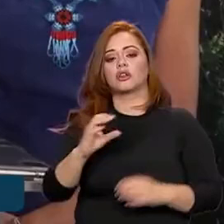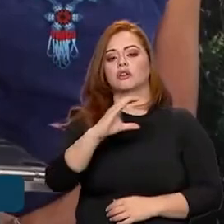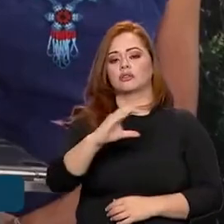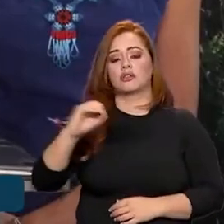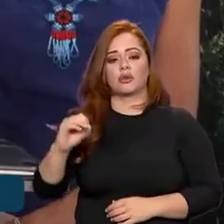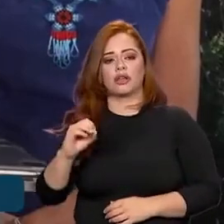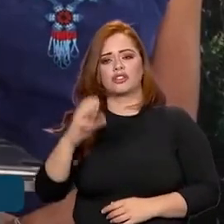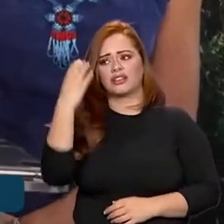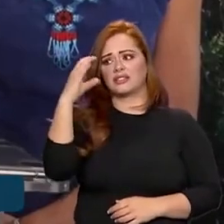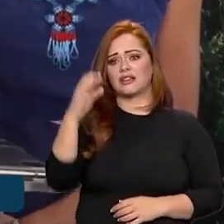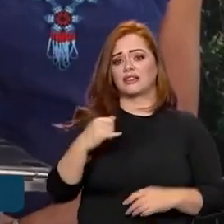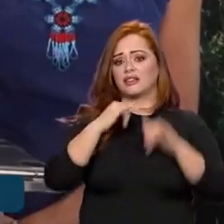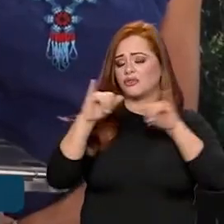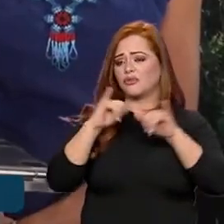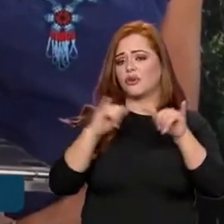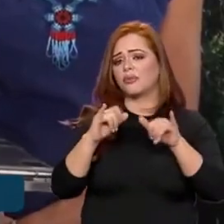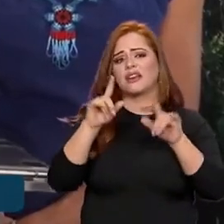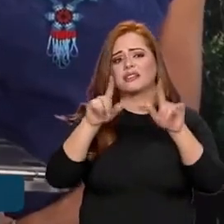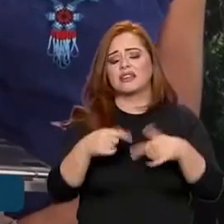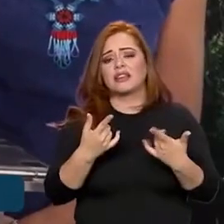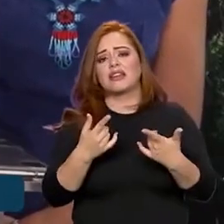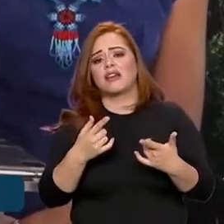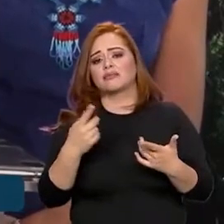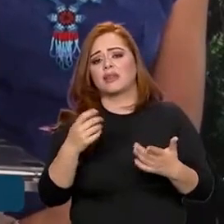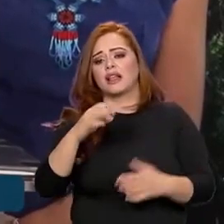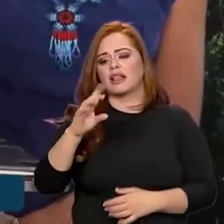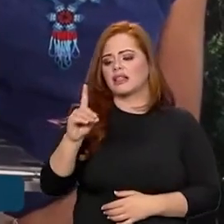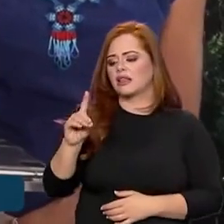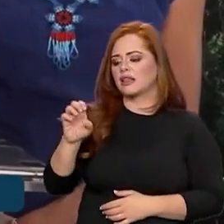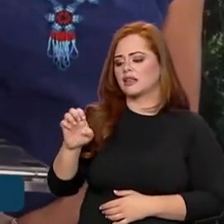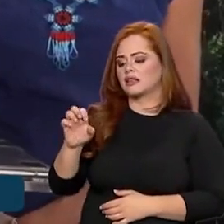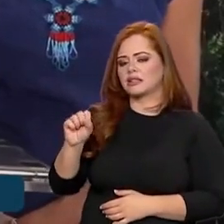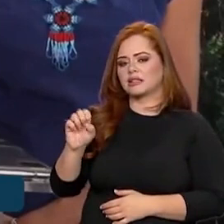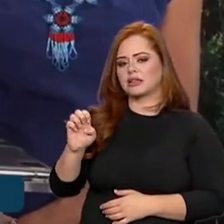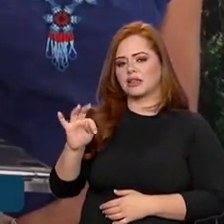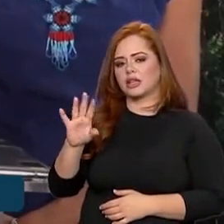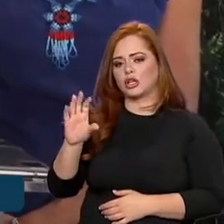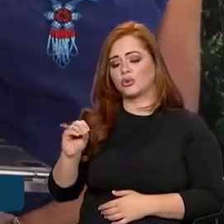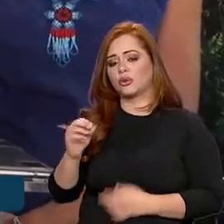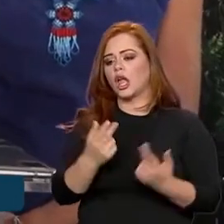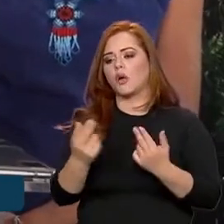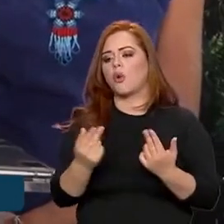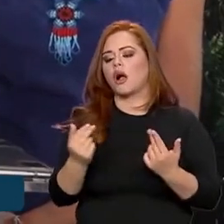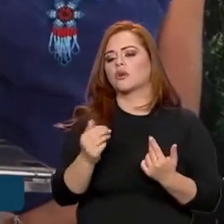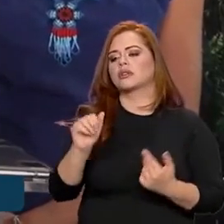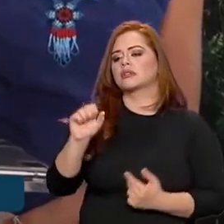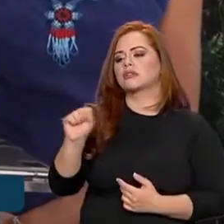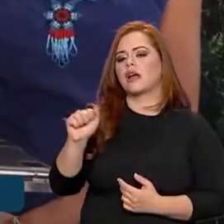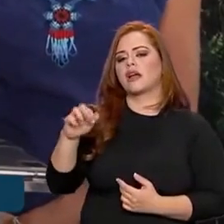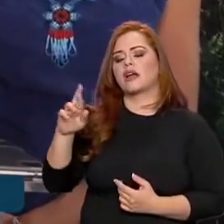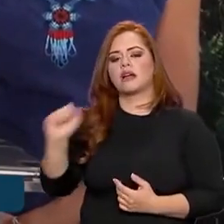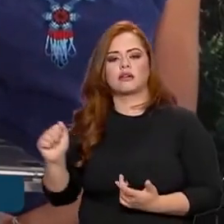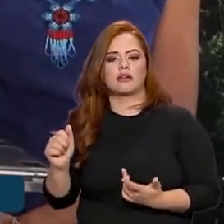que seria um deserto igual o deserto do Atacama ou o deserto do Saara. Portanto, não é uma